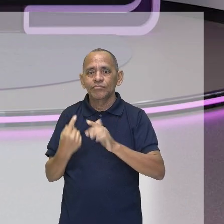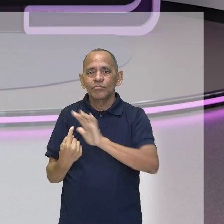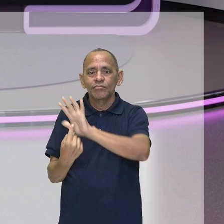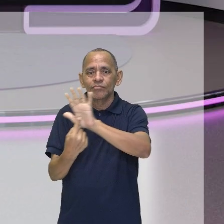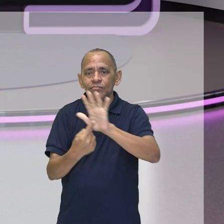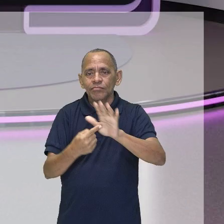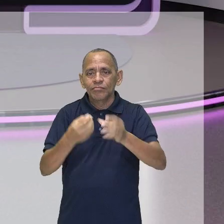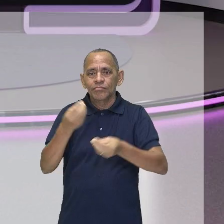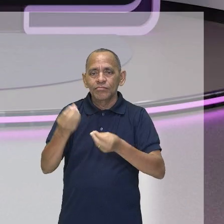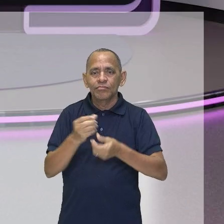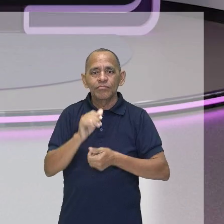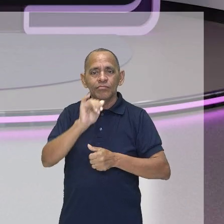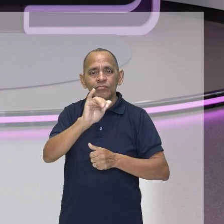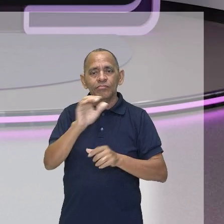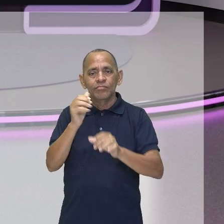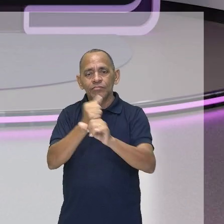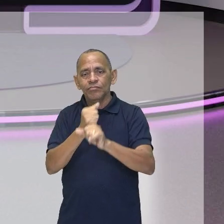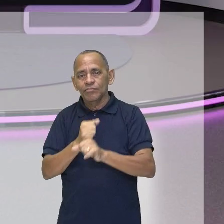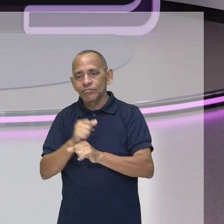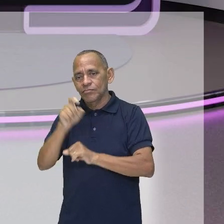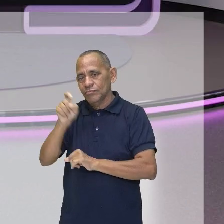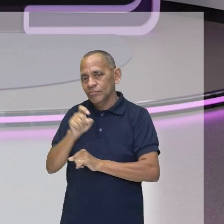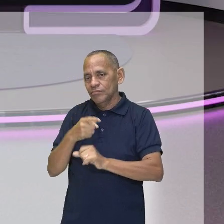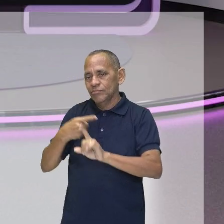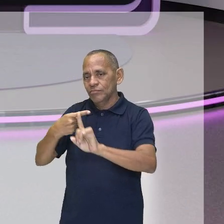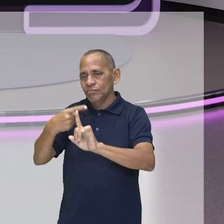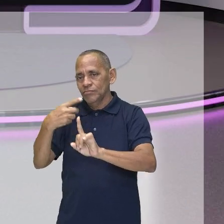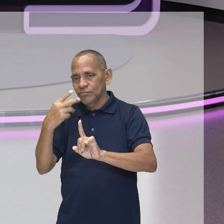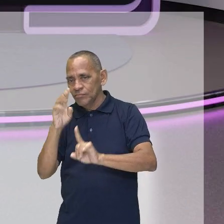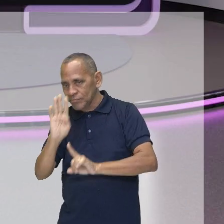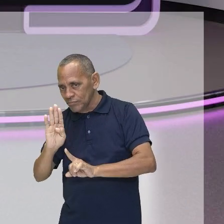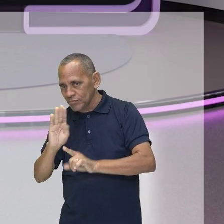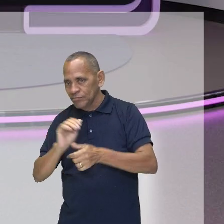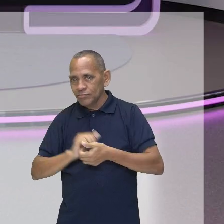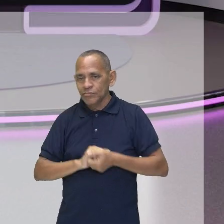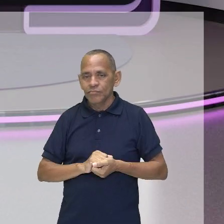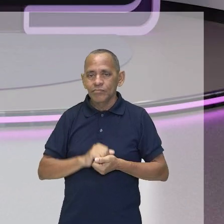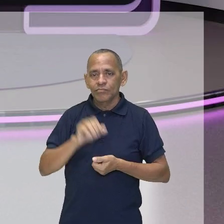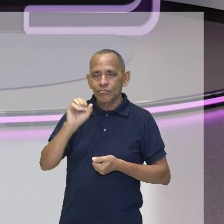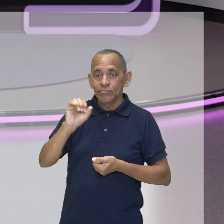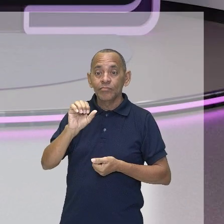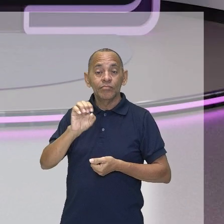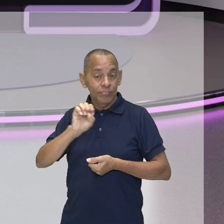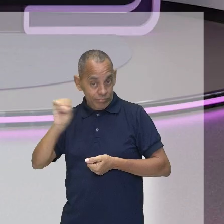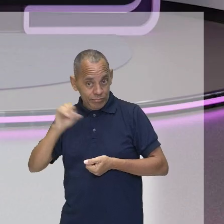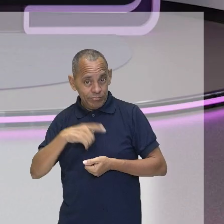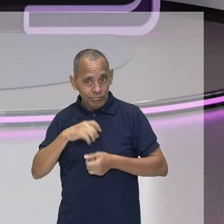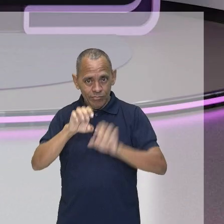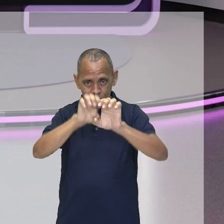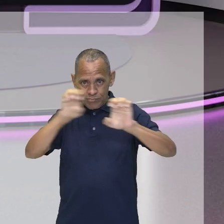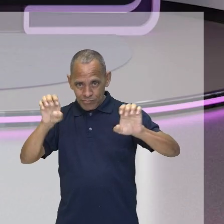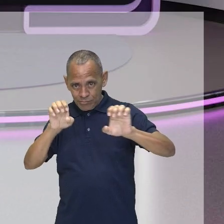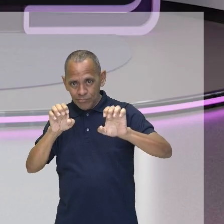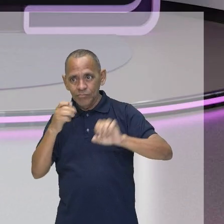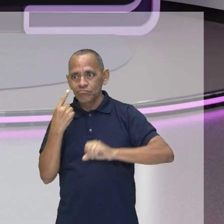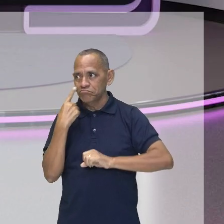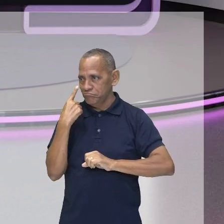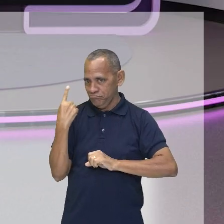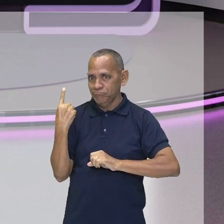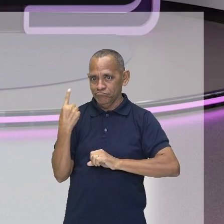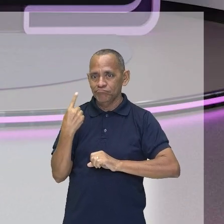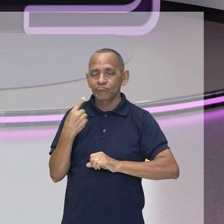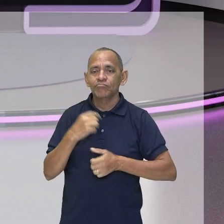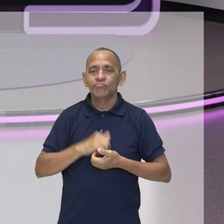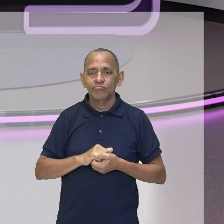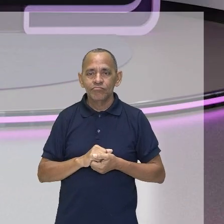y é igual a x mais b. Então, quando você vê uma função dessa forma, trata-se de uma função afim, ou